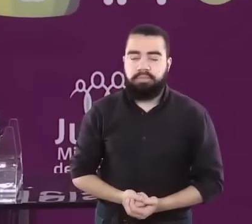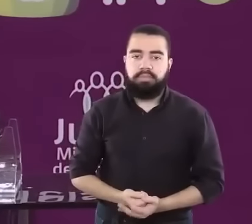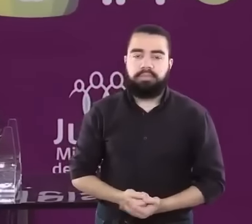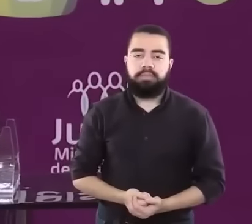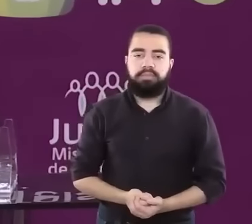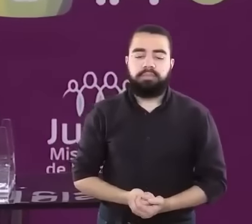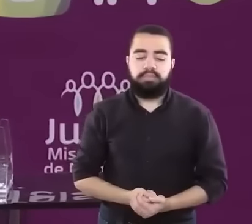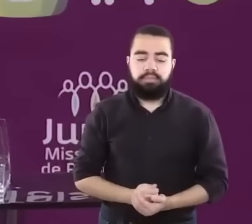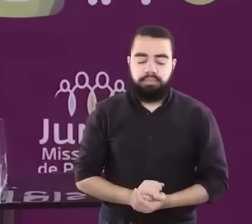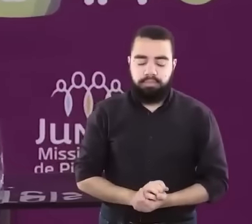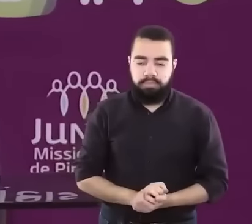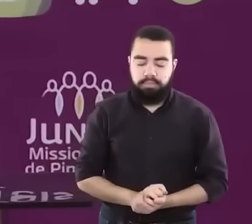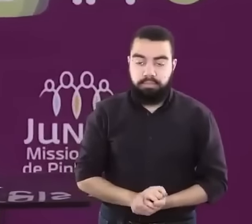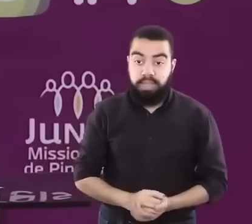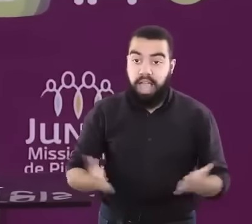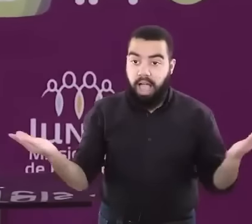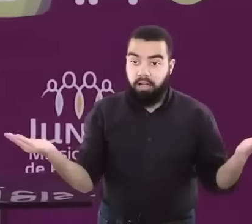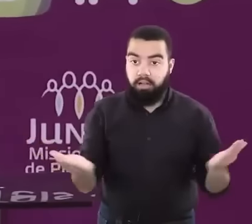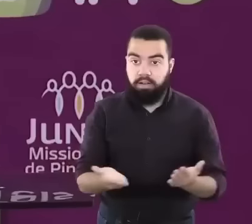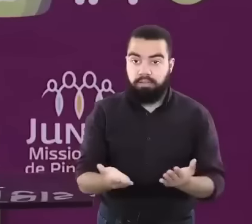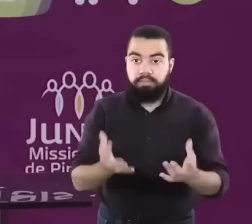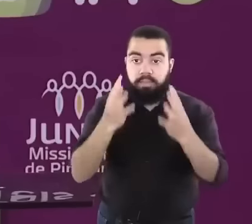mal presta